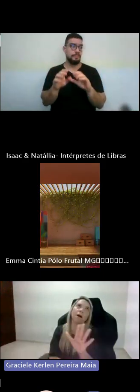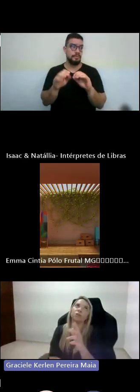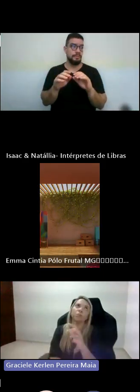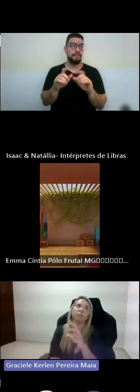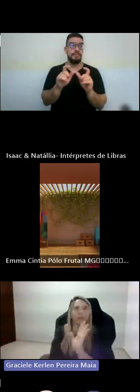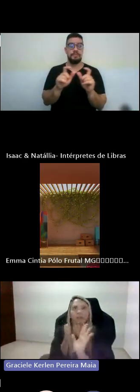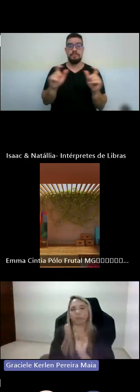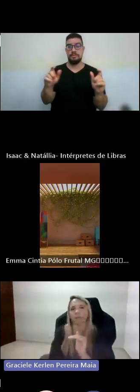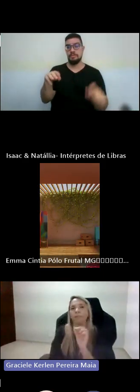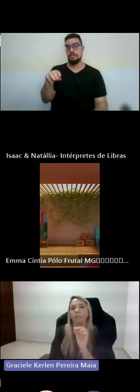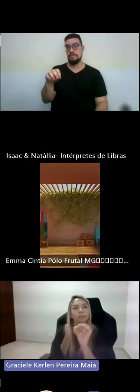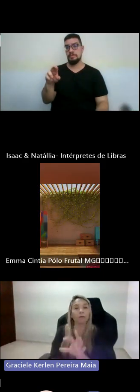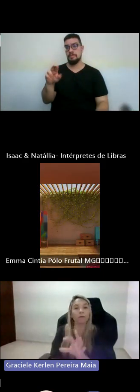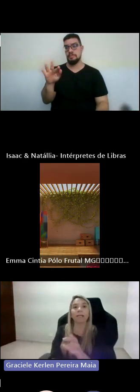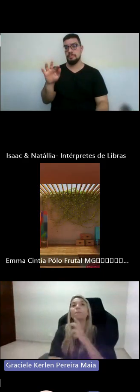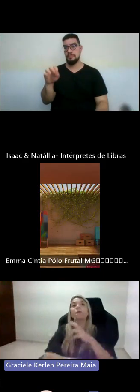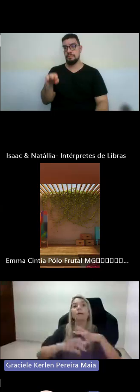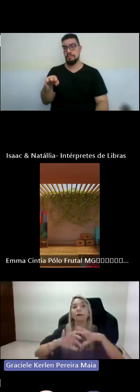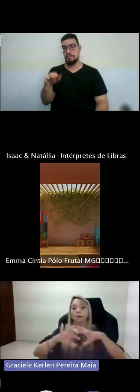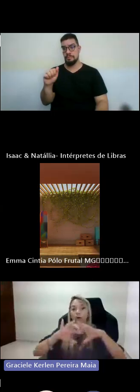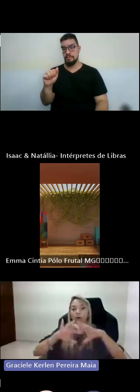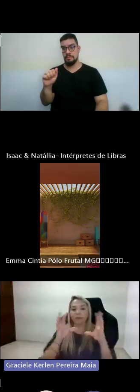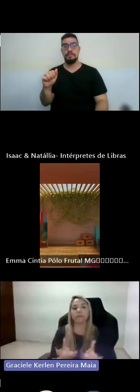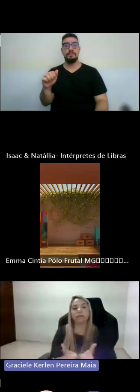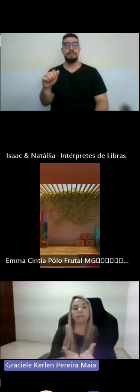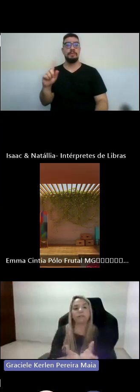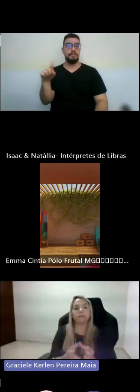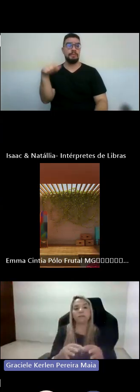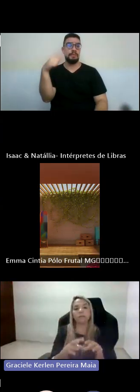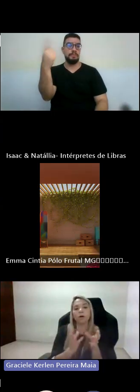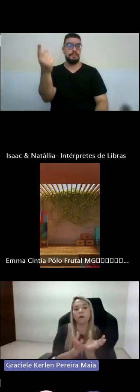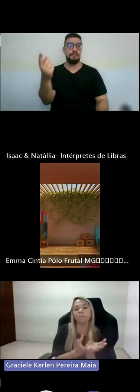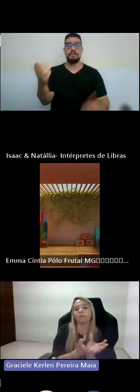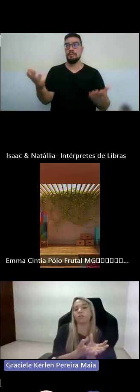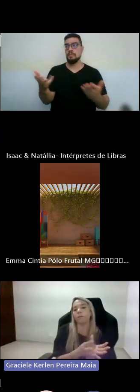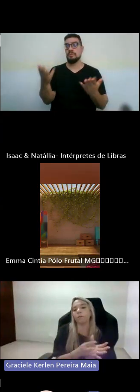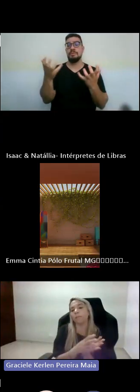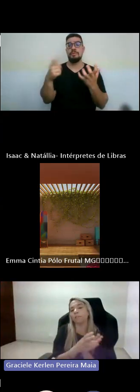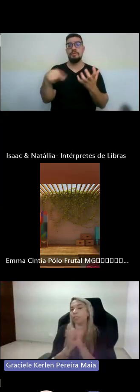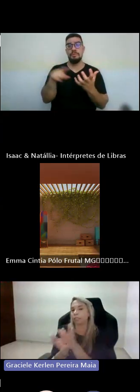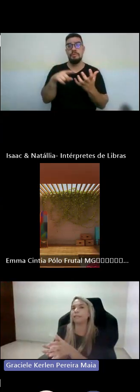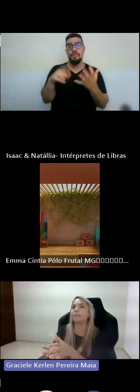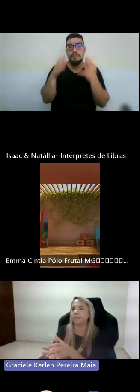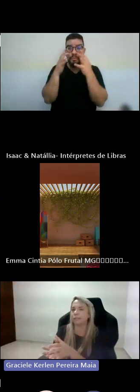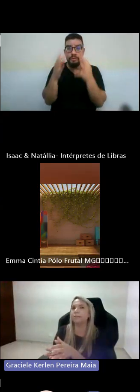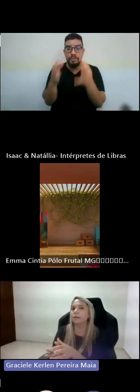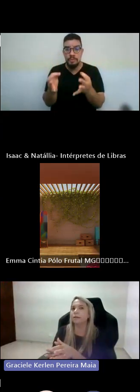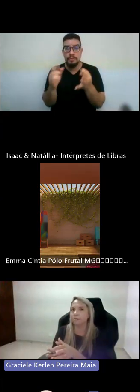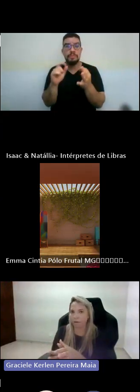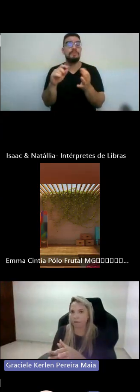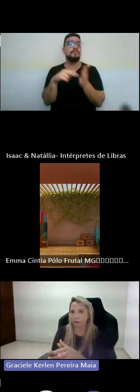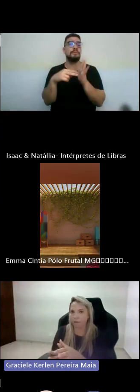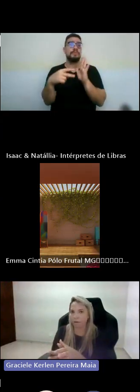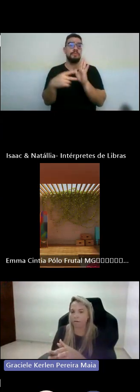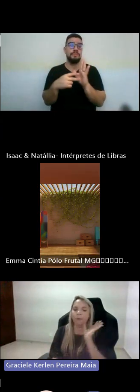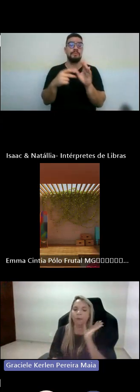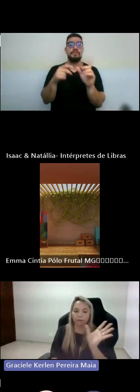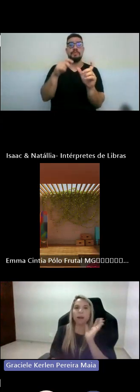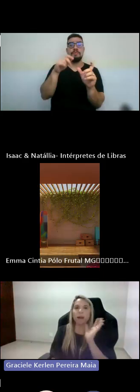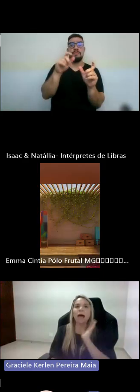na próxima aula, a gente pode até falar sobre isso. Mas não vou trazer porque o que eu preciso é que vocês entendam a morfologia para depois a gente entrar na sintaxe, tá